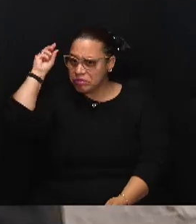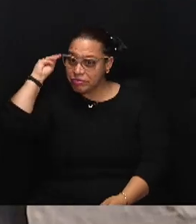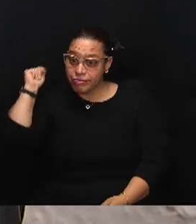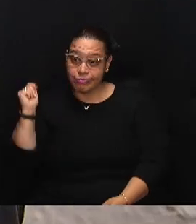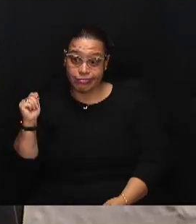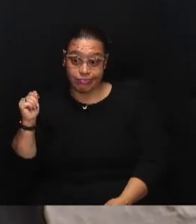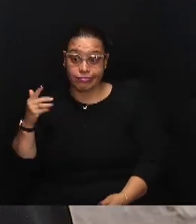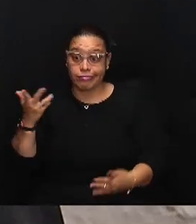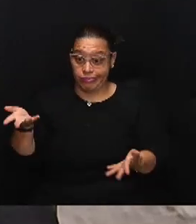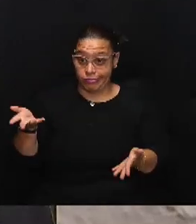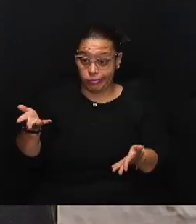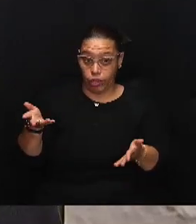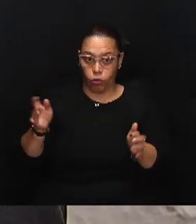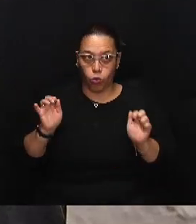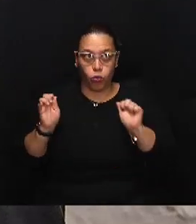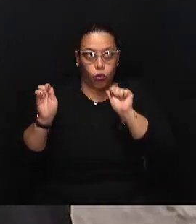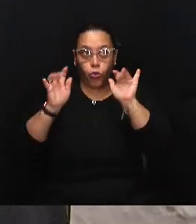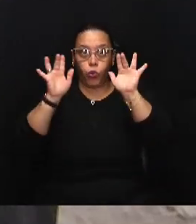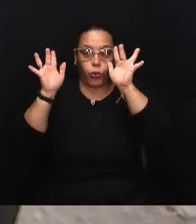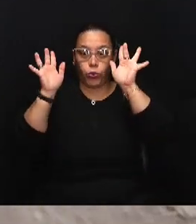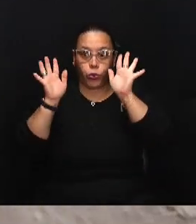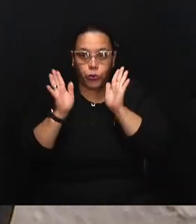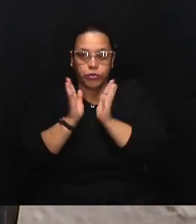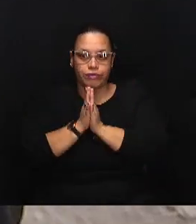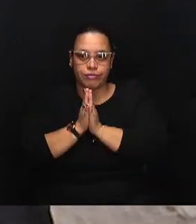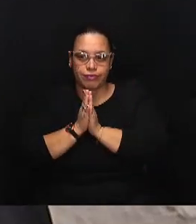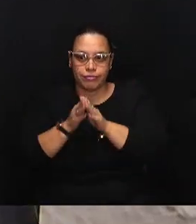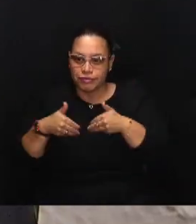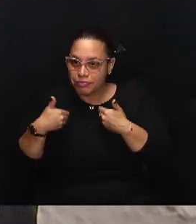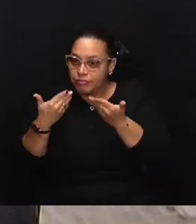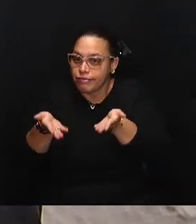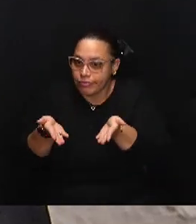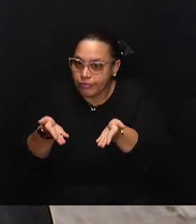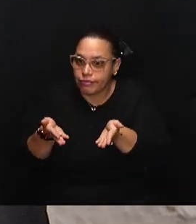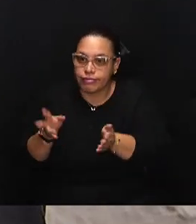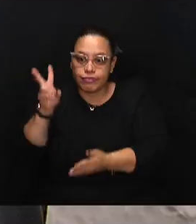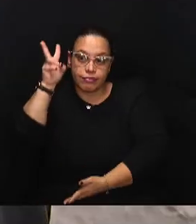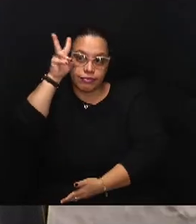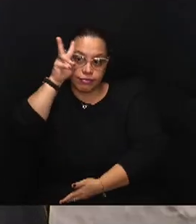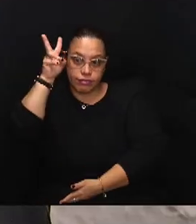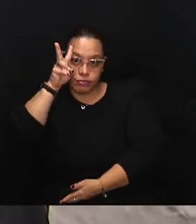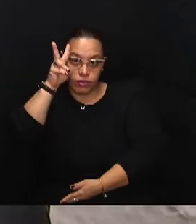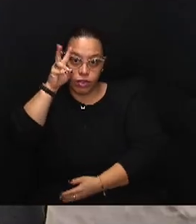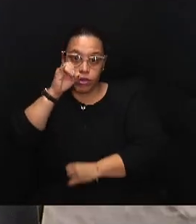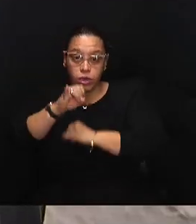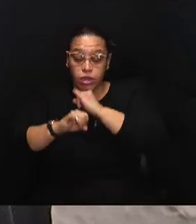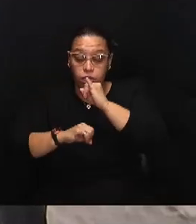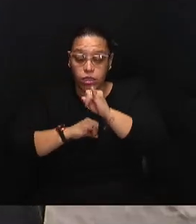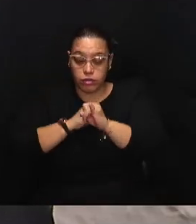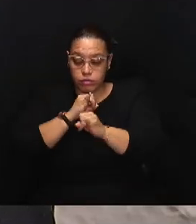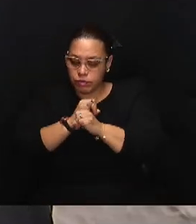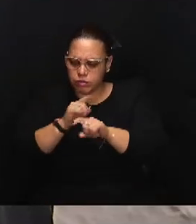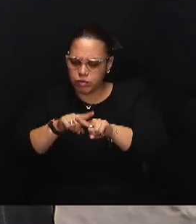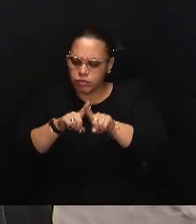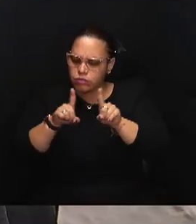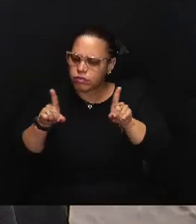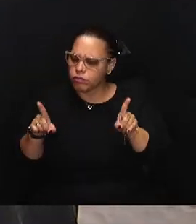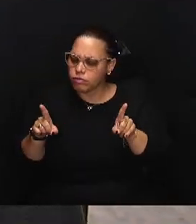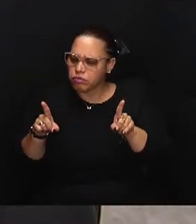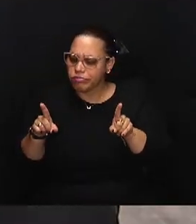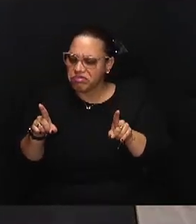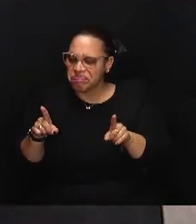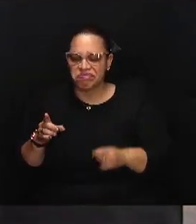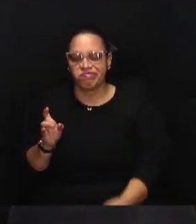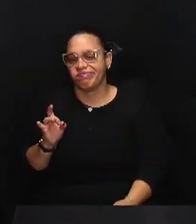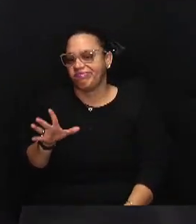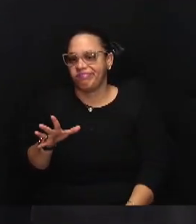nessa dimensão sobrenatural da cidade e levaríamos essas histórias para a internet, mas não tinha graça nenhuma